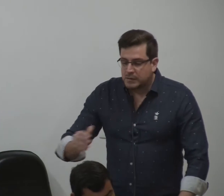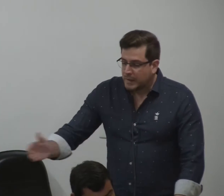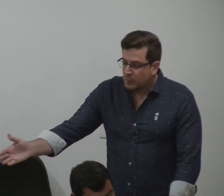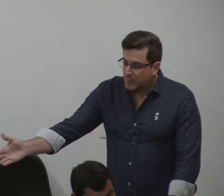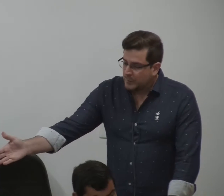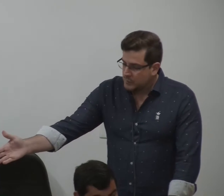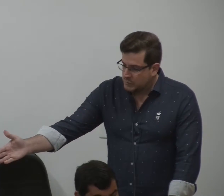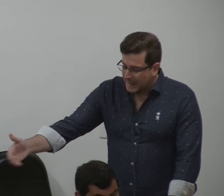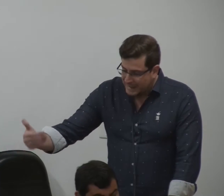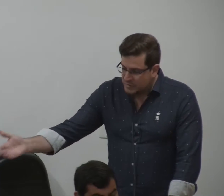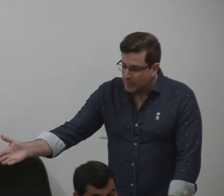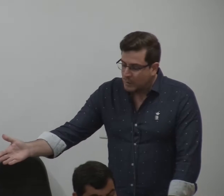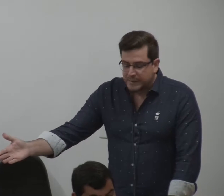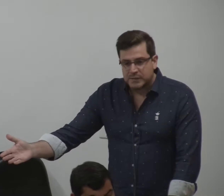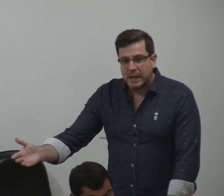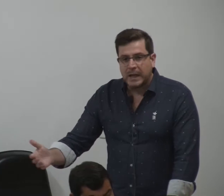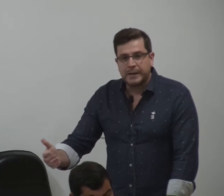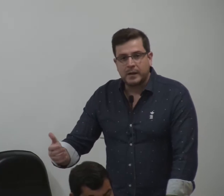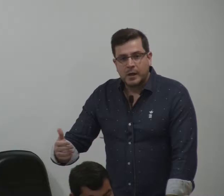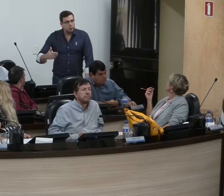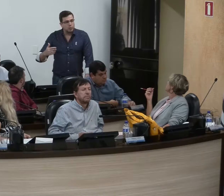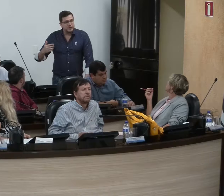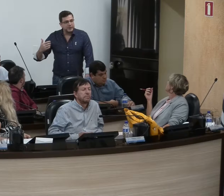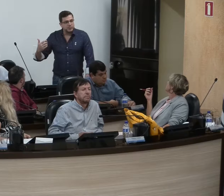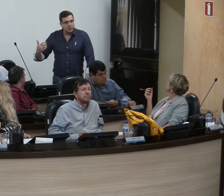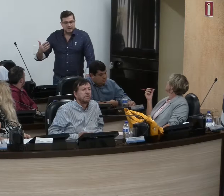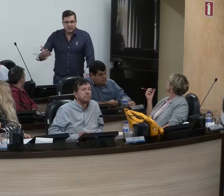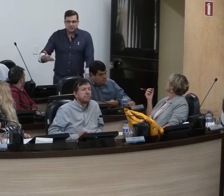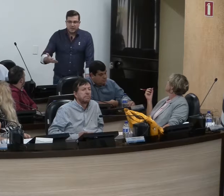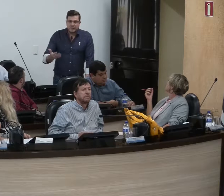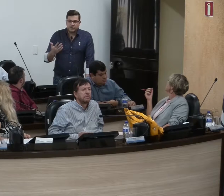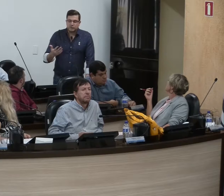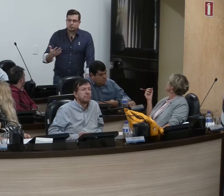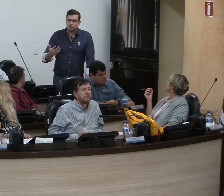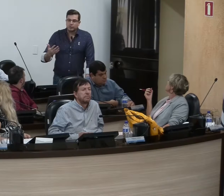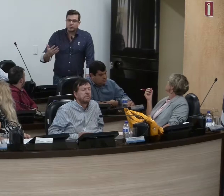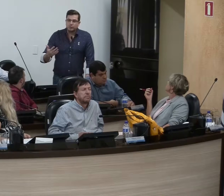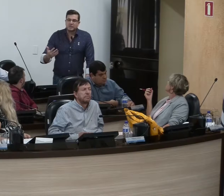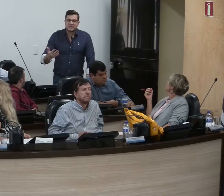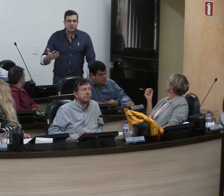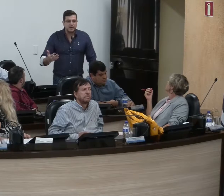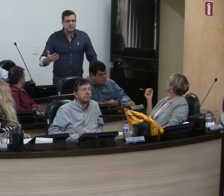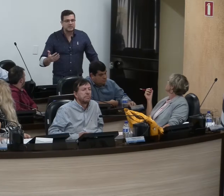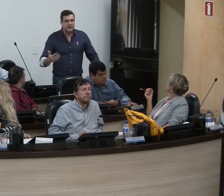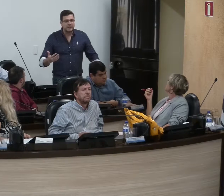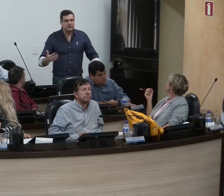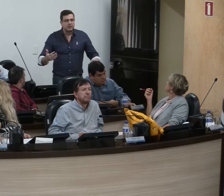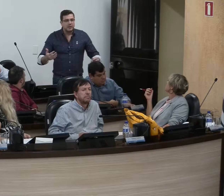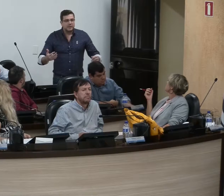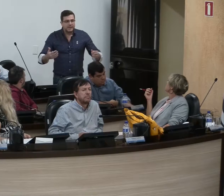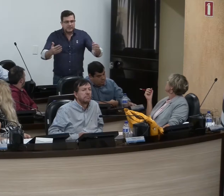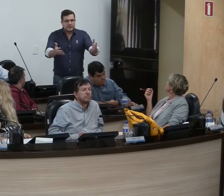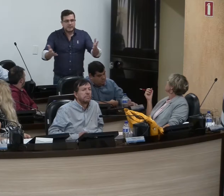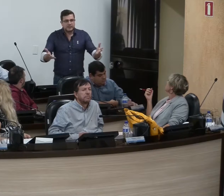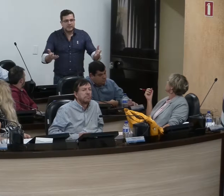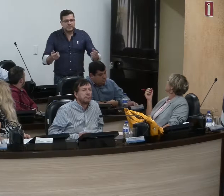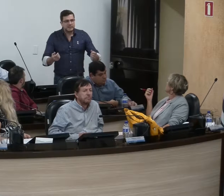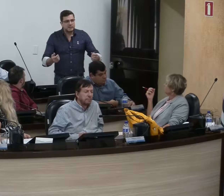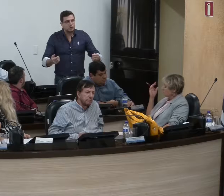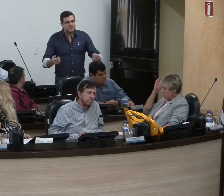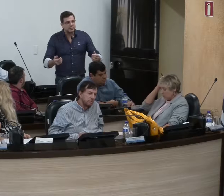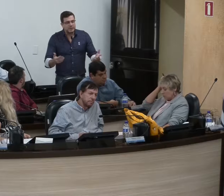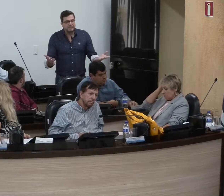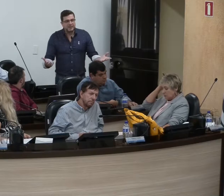que, além de regularizar a área, que o governo possa levar infraestrutura e condição deles saírem